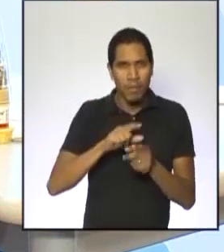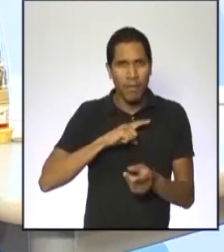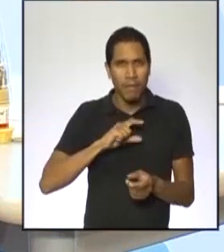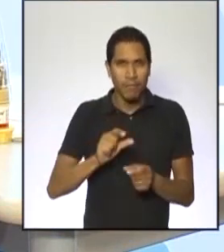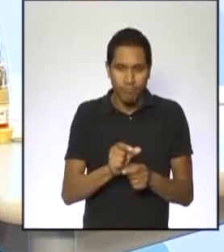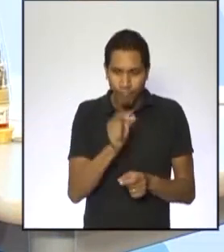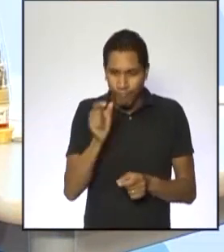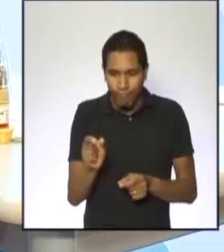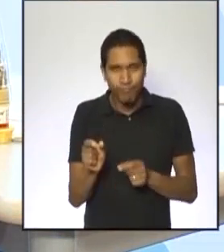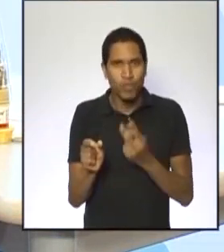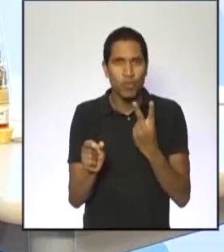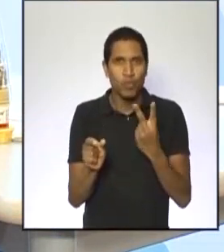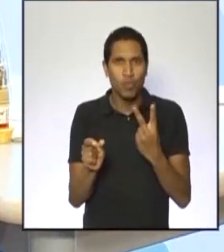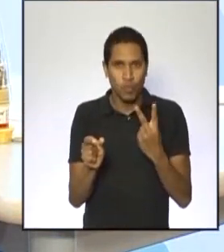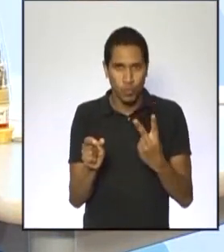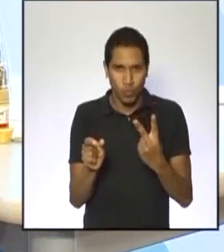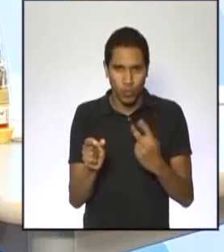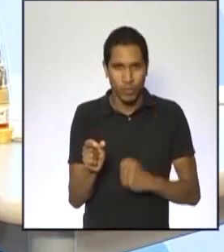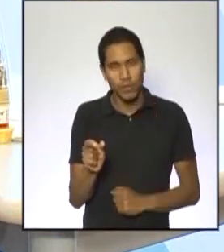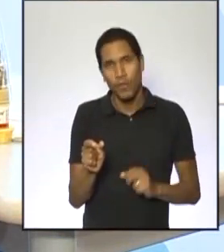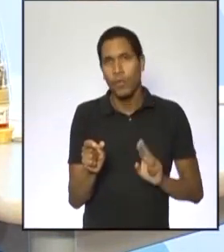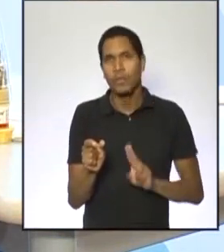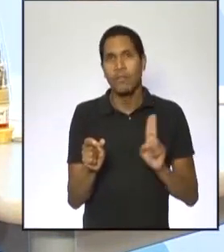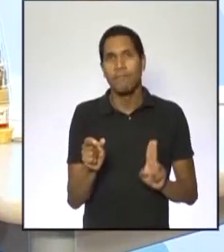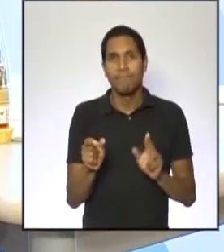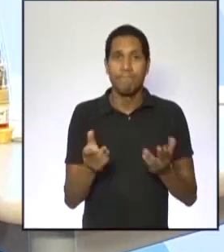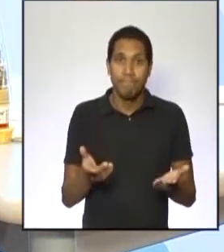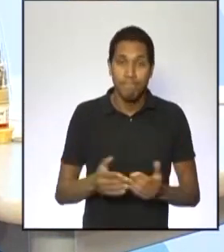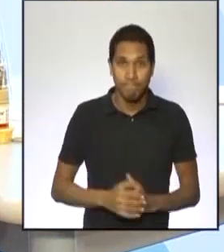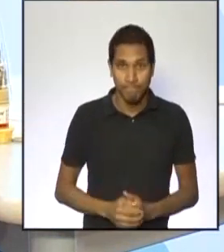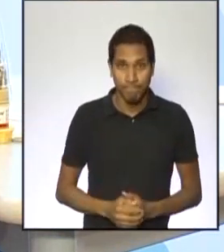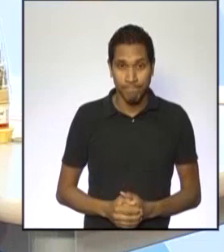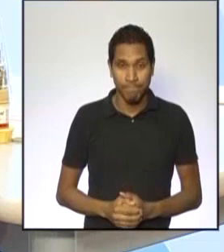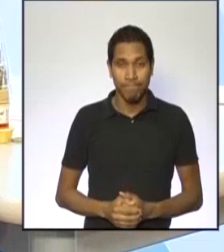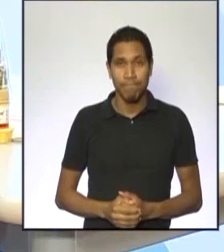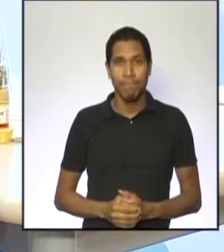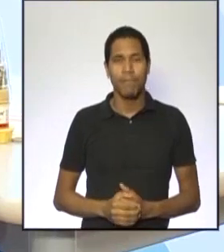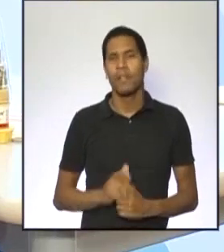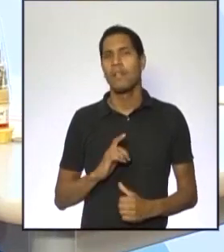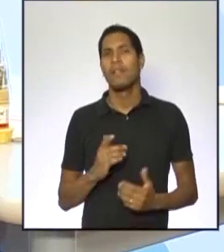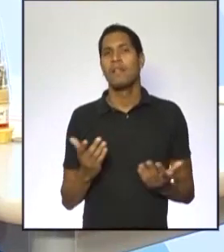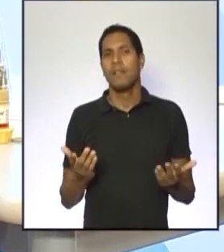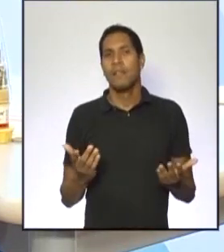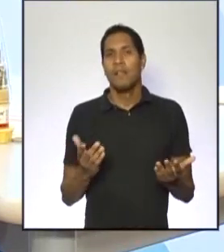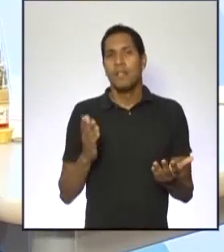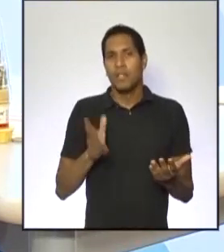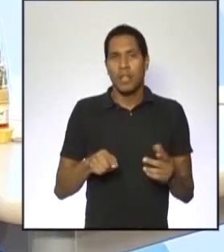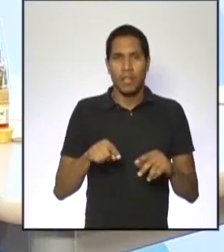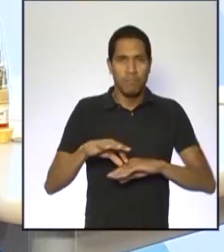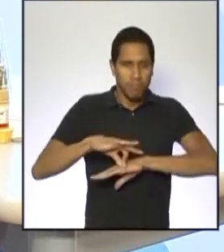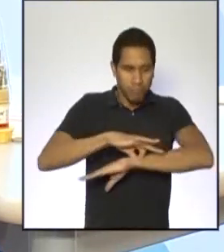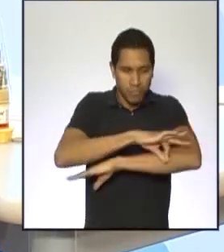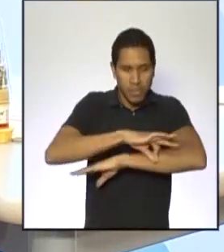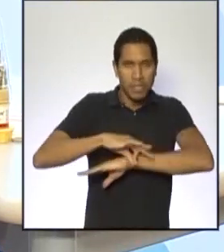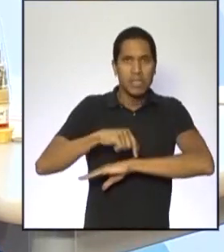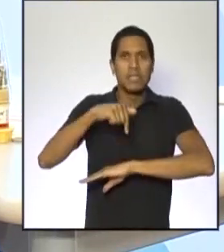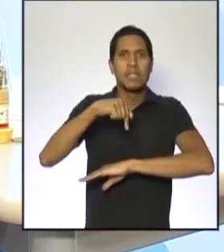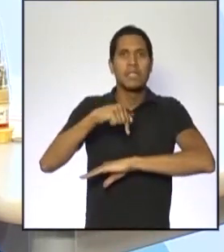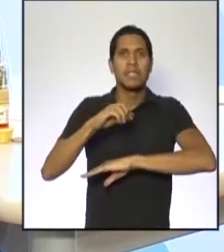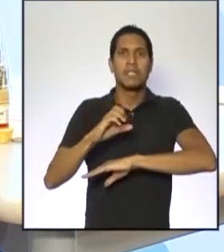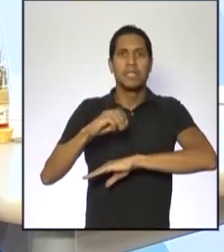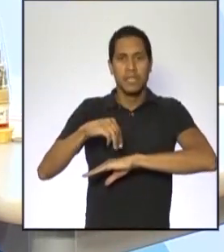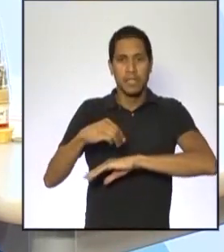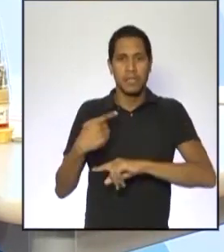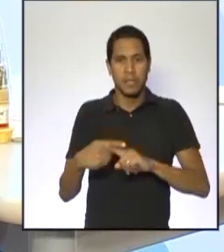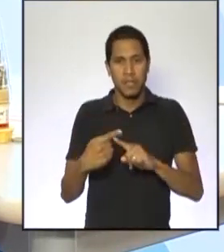feito. E agora, então, o que eu quero, né? Por que eu cortei aqui, então, em 7 centímetros? Porque eu vou fazer o